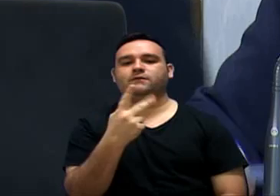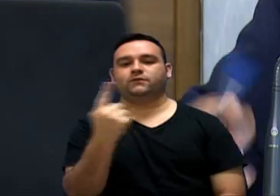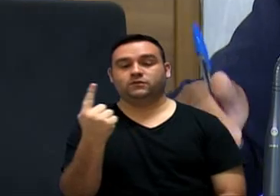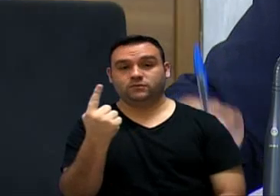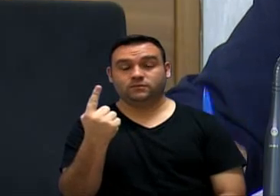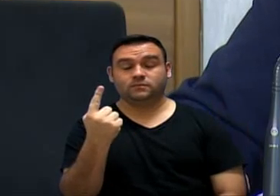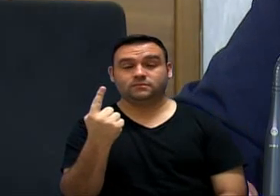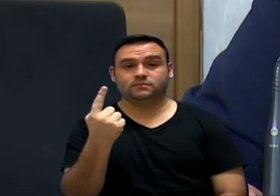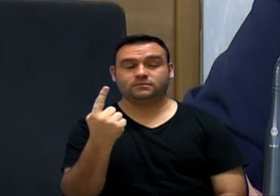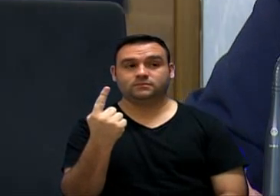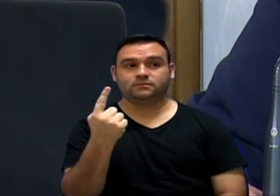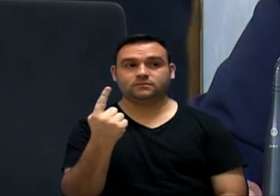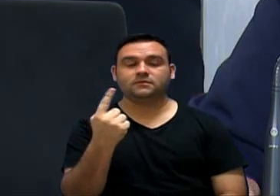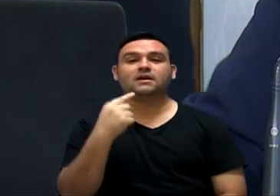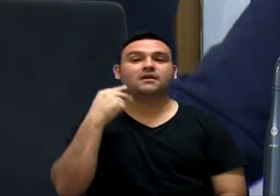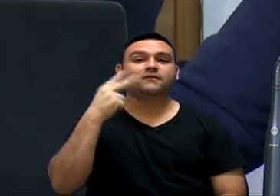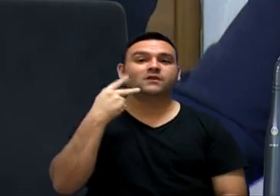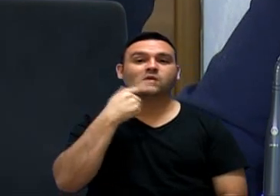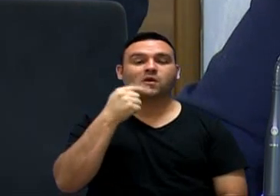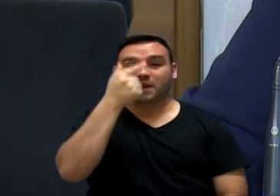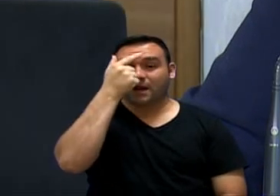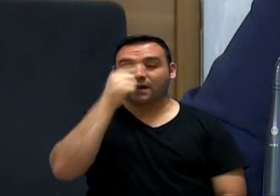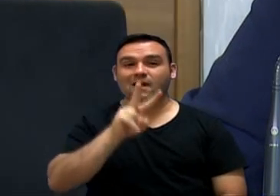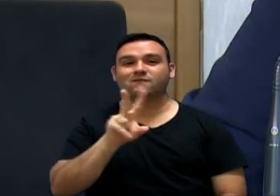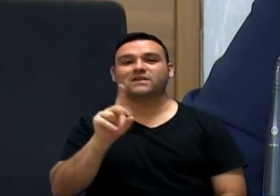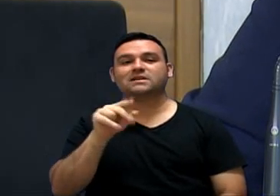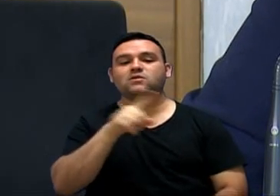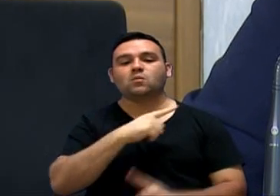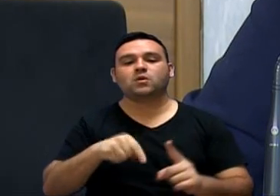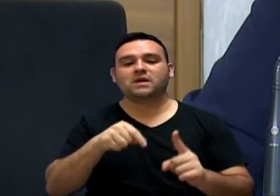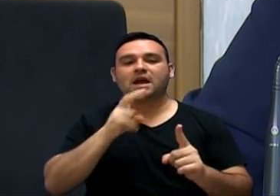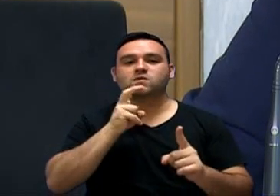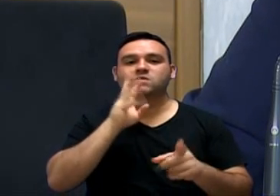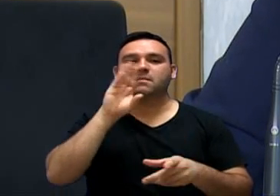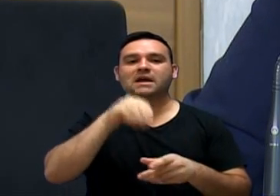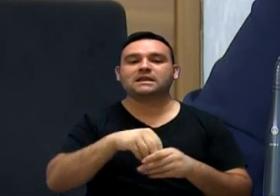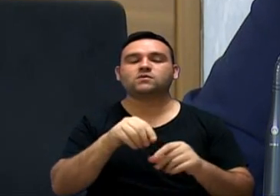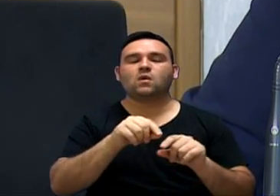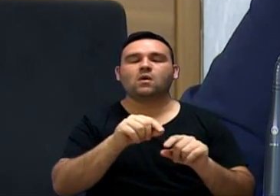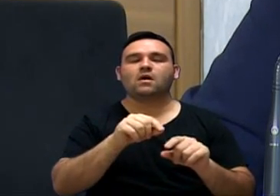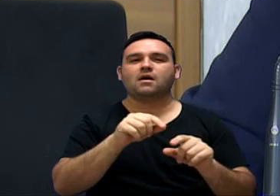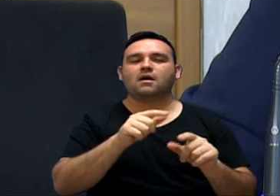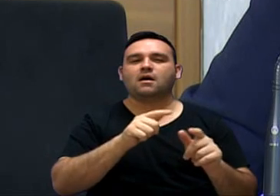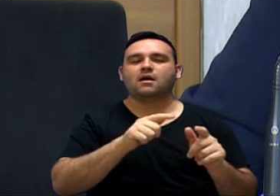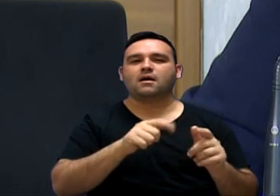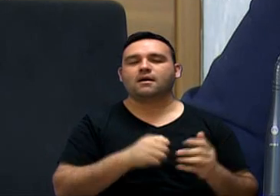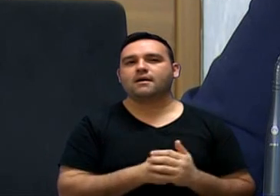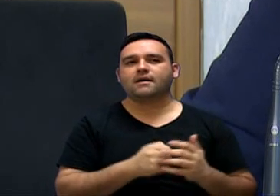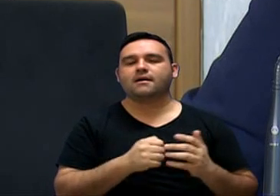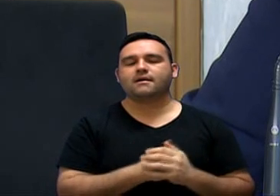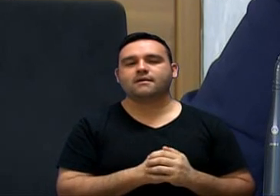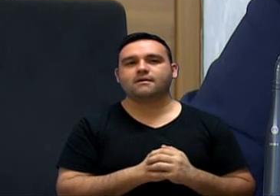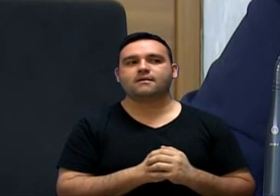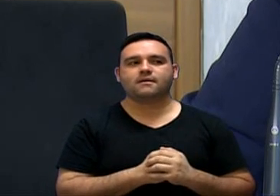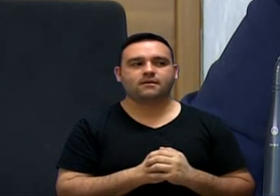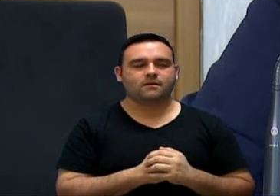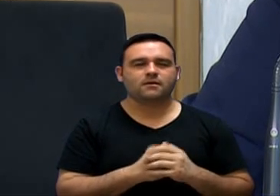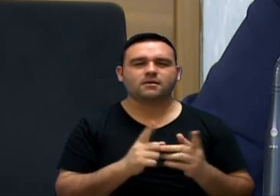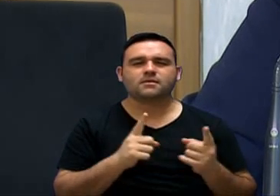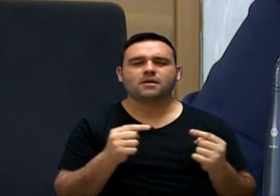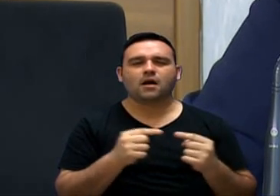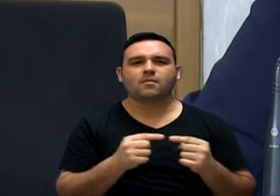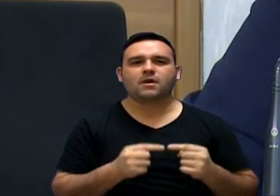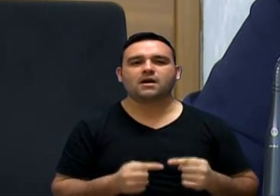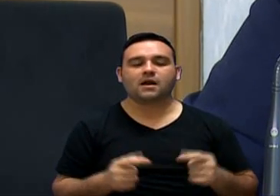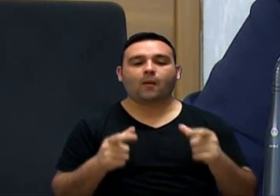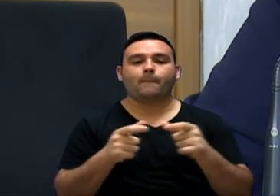325-2021 do vereador Vinícius Aide, que proíbe no âmbito do município de Sorocaba a